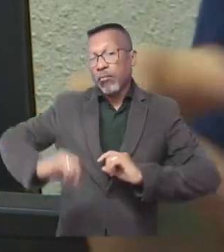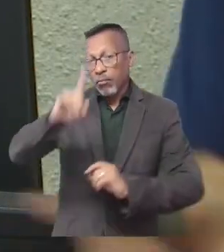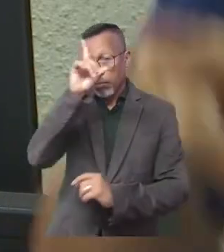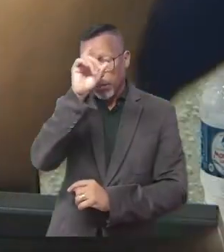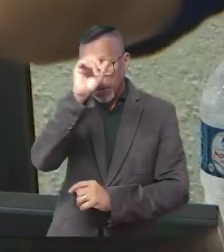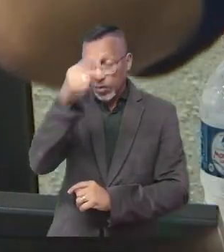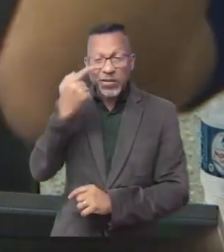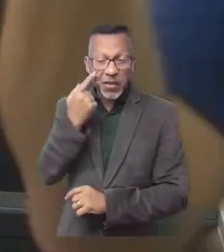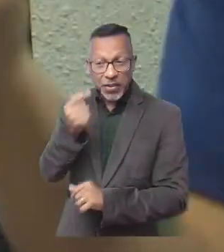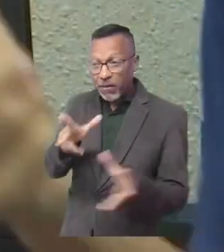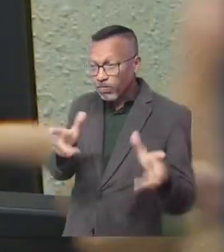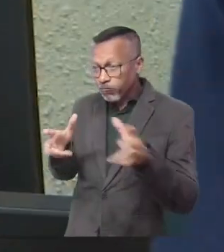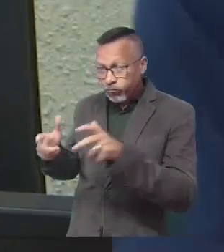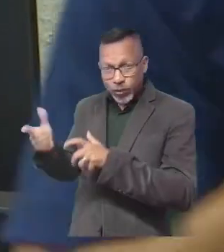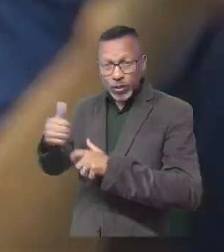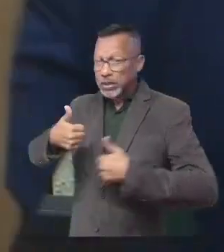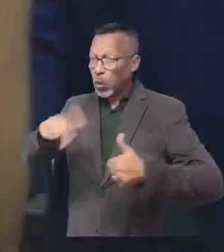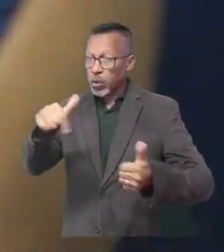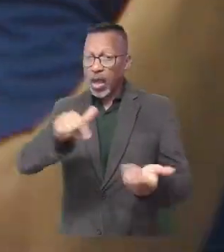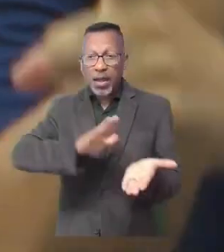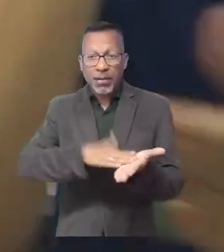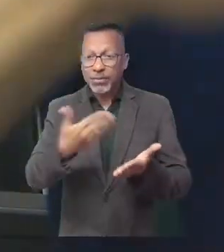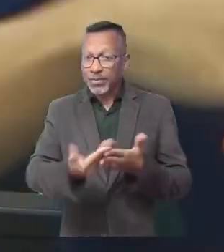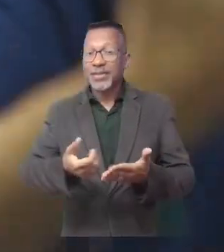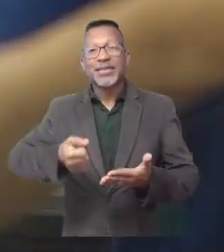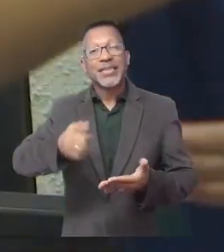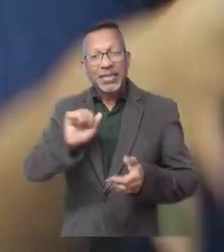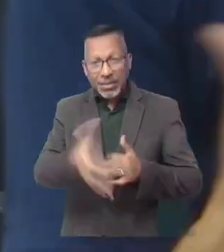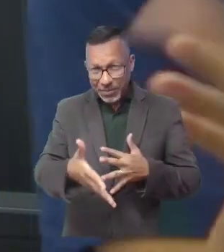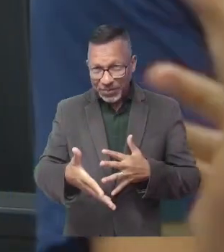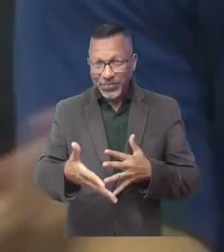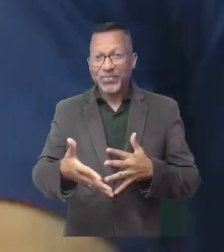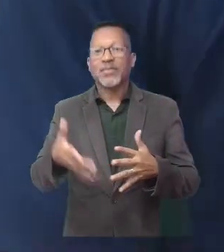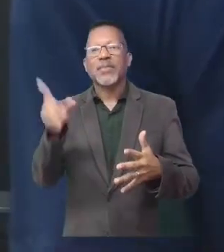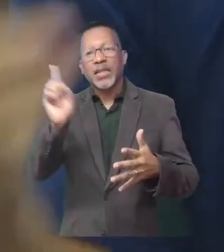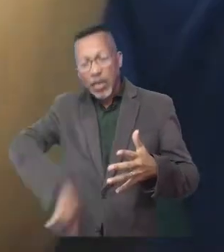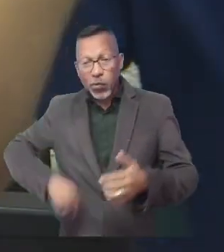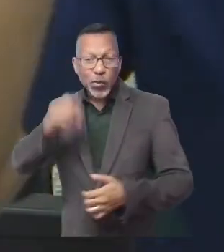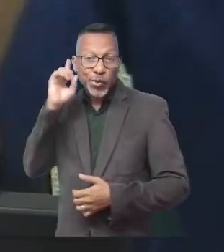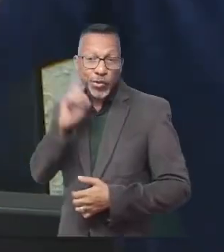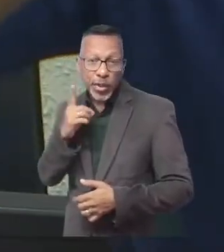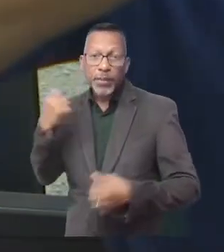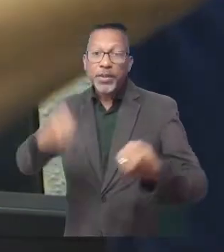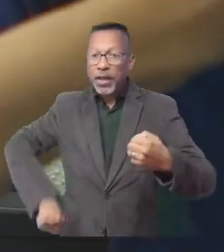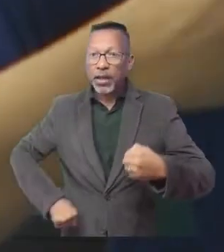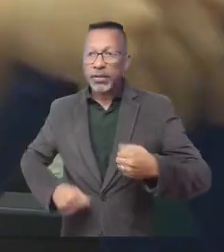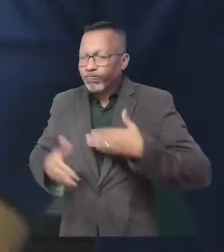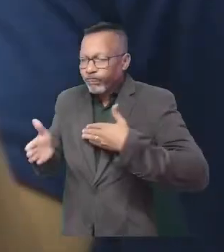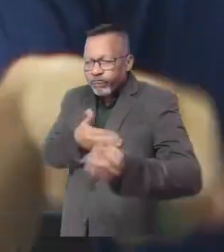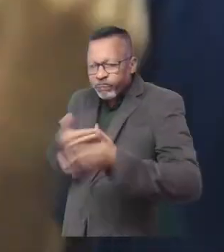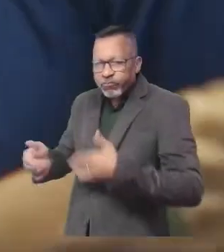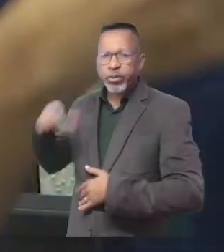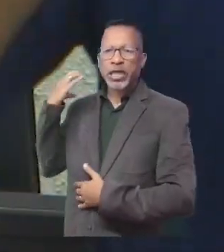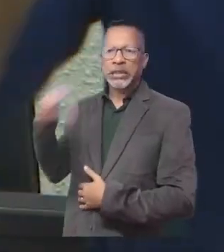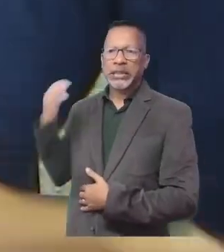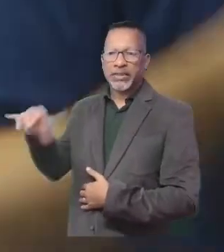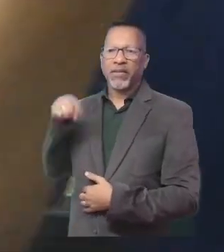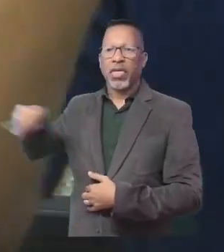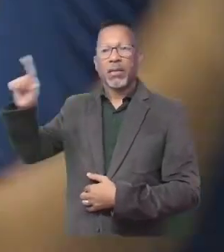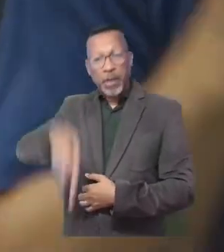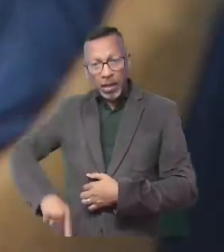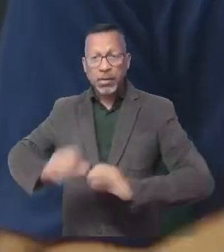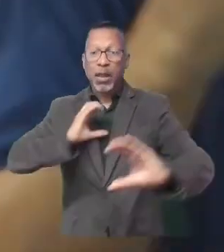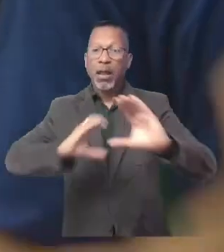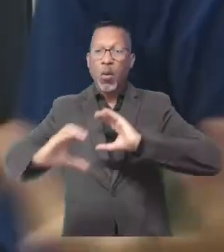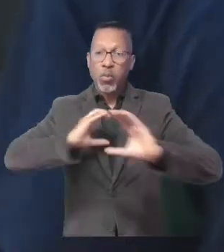você observar, não tem nenhum intérprete de Libras. Ou seja, os surdos, eles têm que dar o seu jeito lá para conseguir poder se